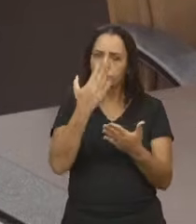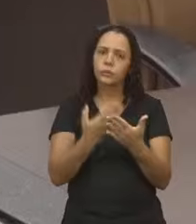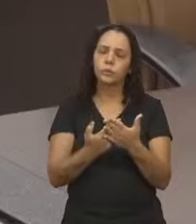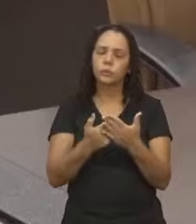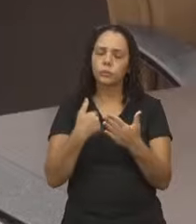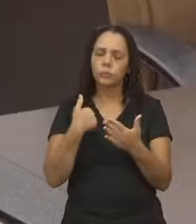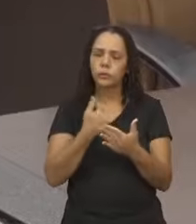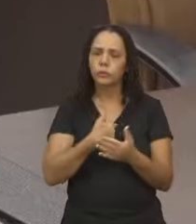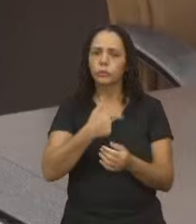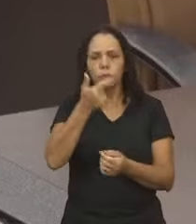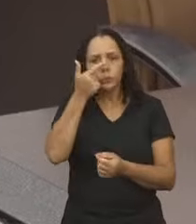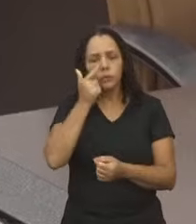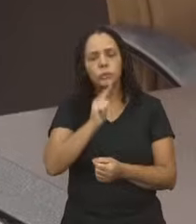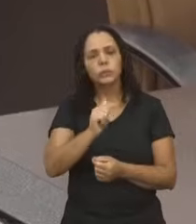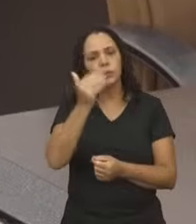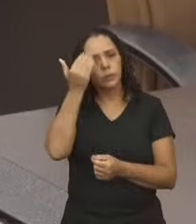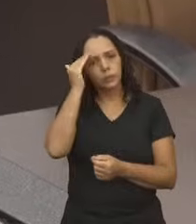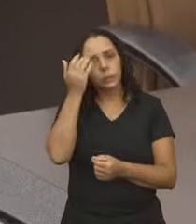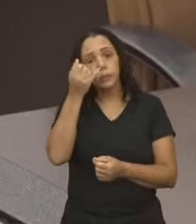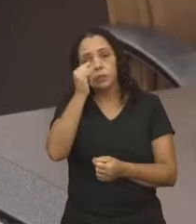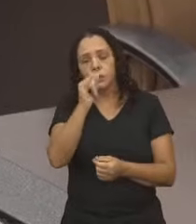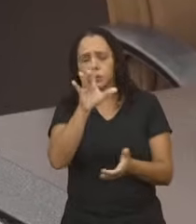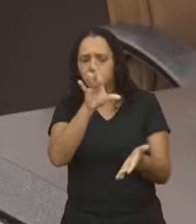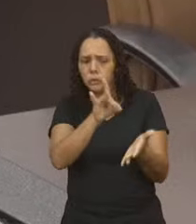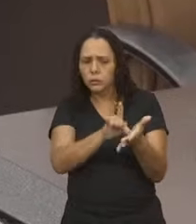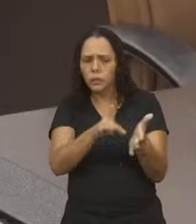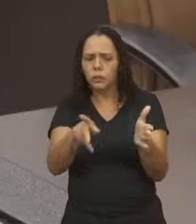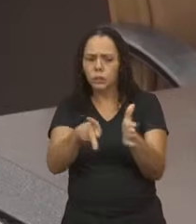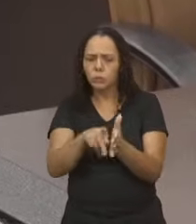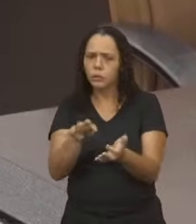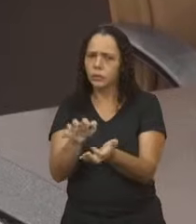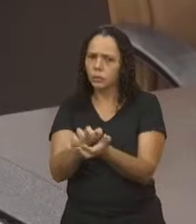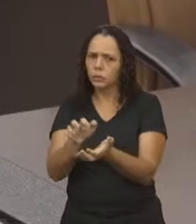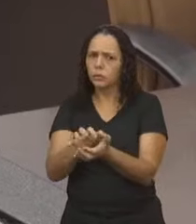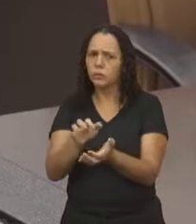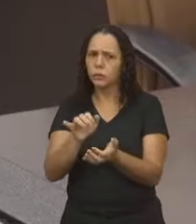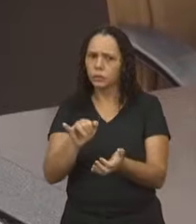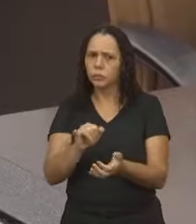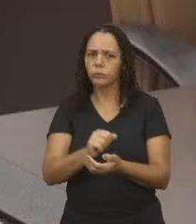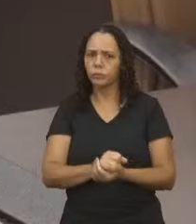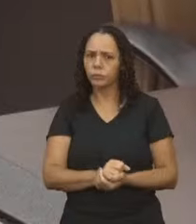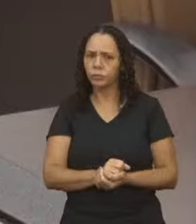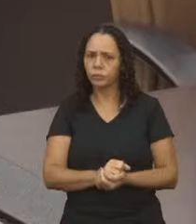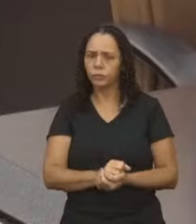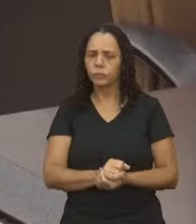e saber se realmente essa área é pertencedora à nossa cidade de Jacareí. Favorável.